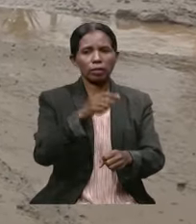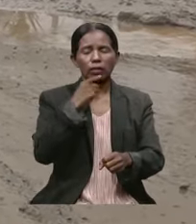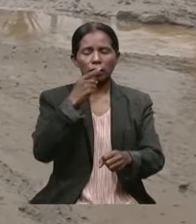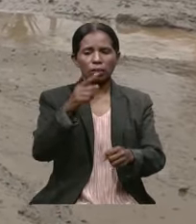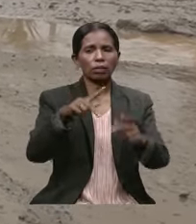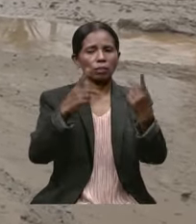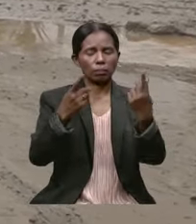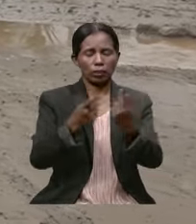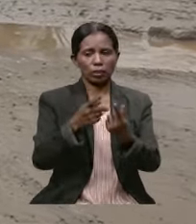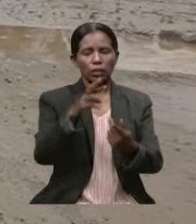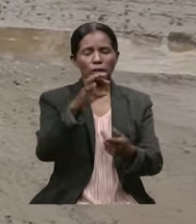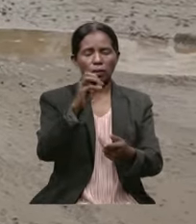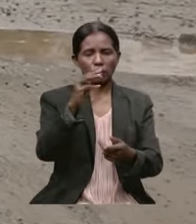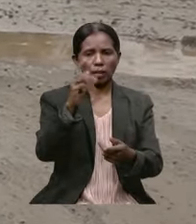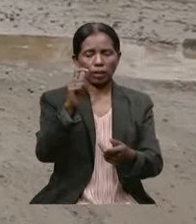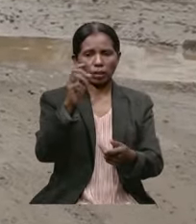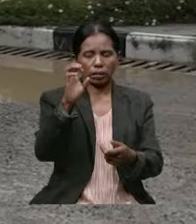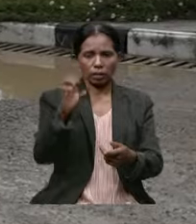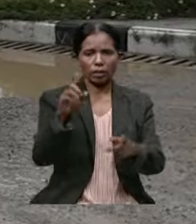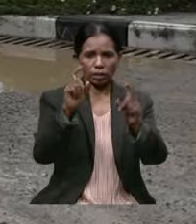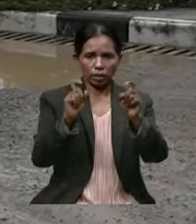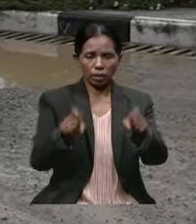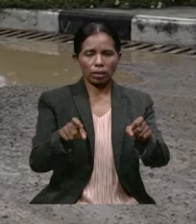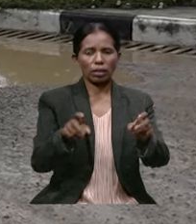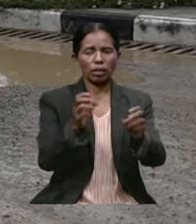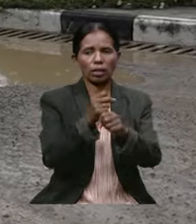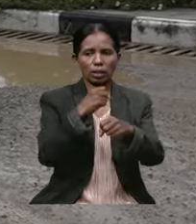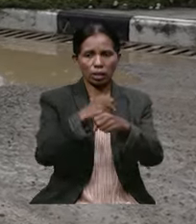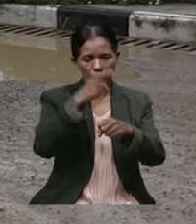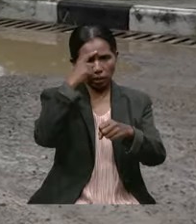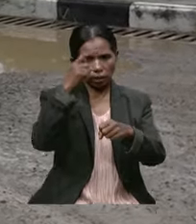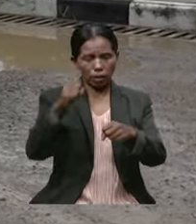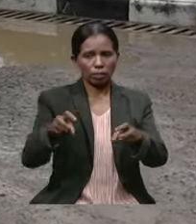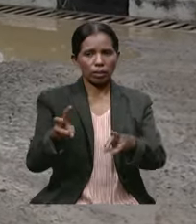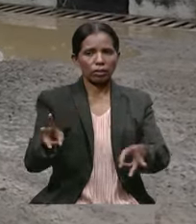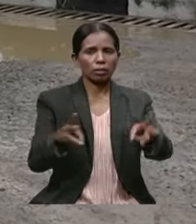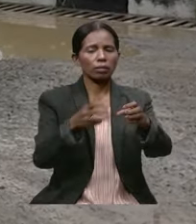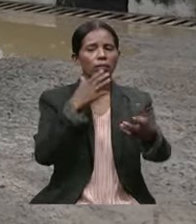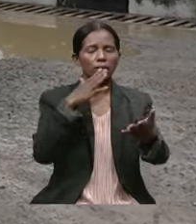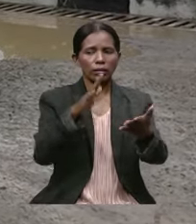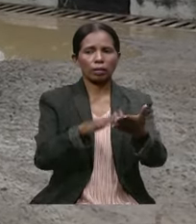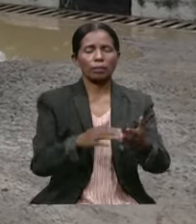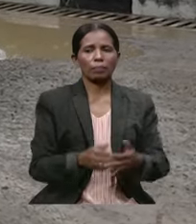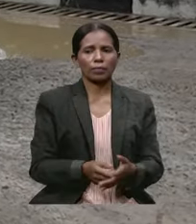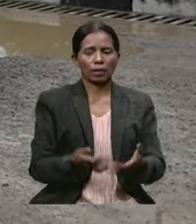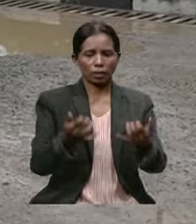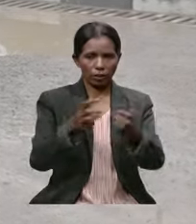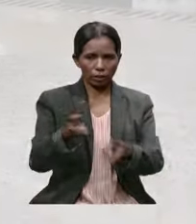companhia Romante, tem que hadir a estrada refere e a tempo badak, tamba condição ladiak. Tain. Idane dalang